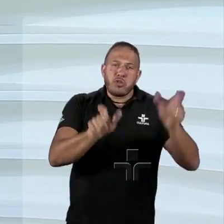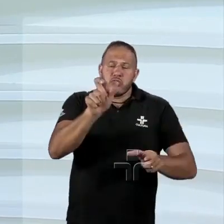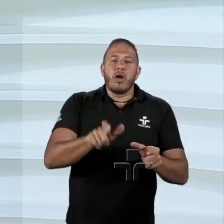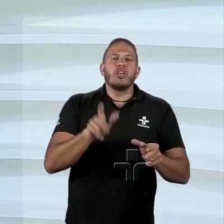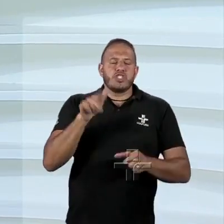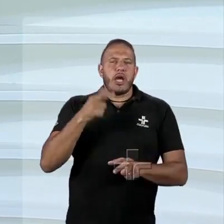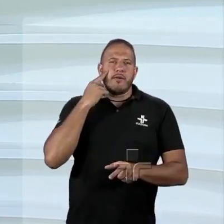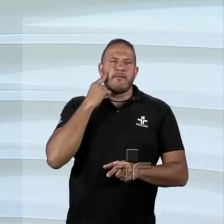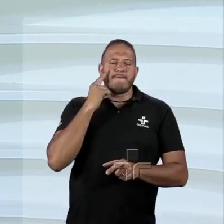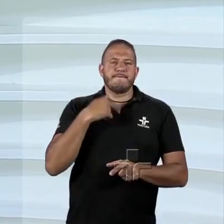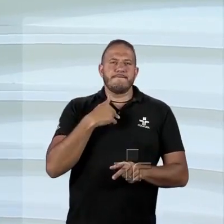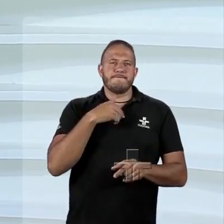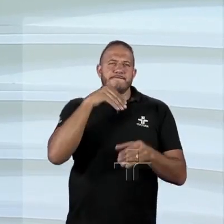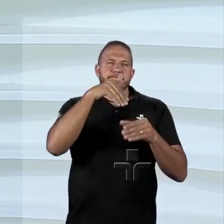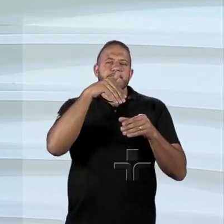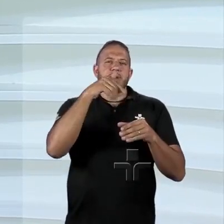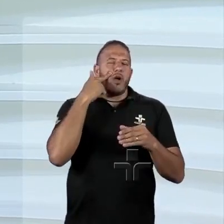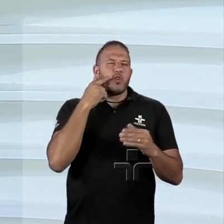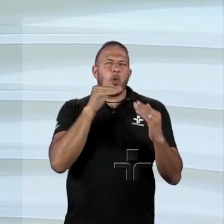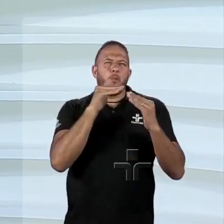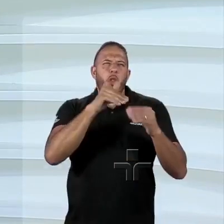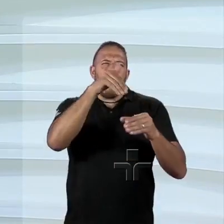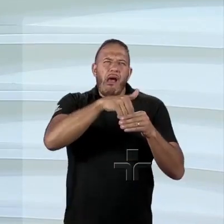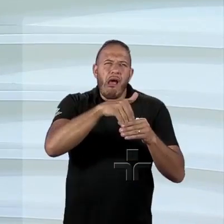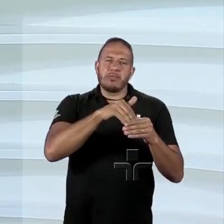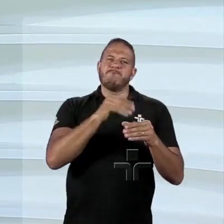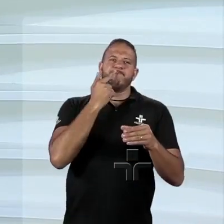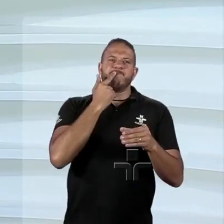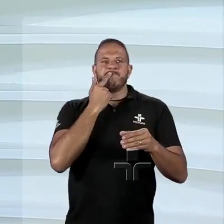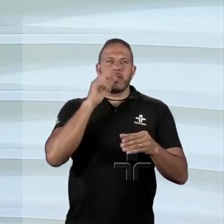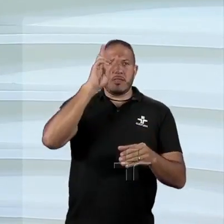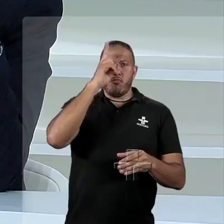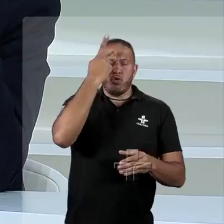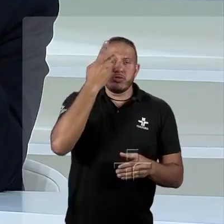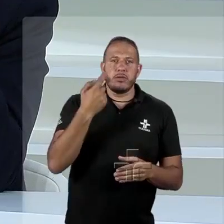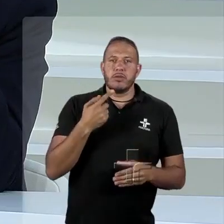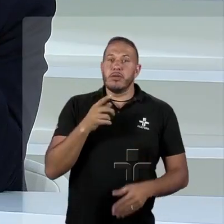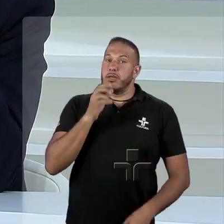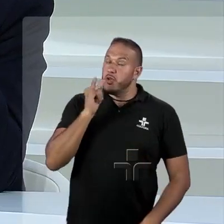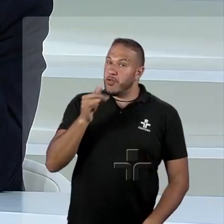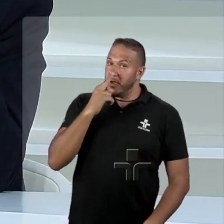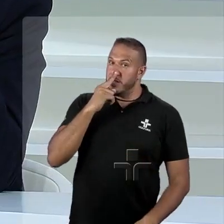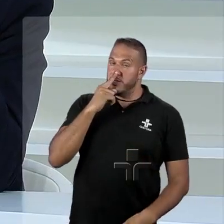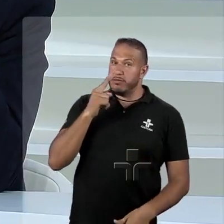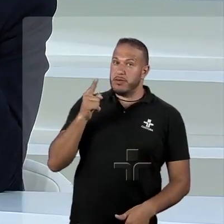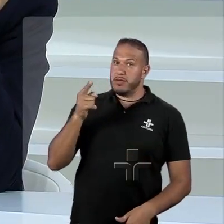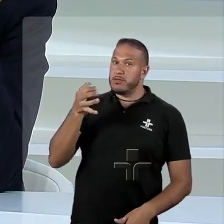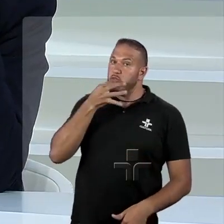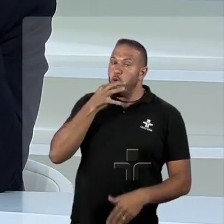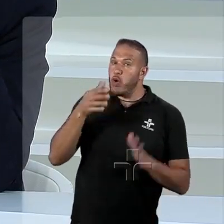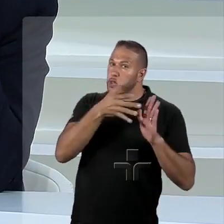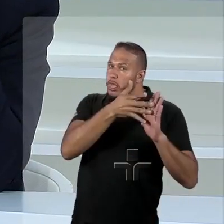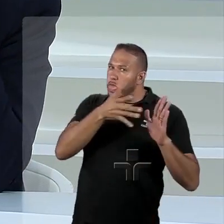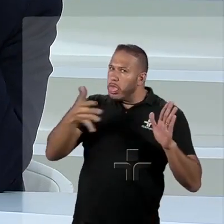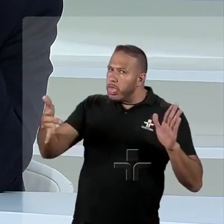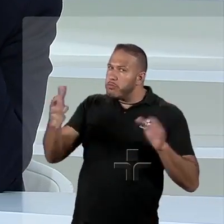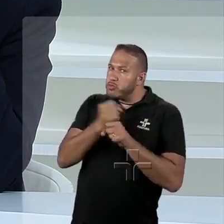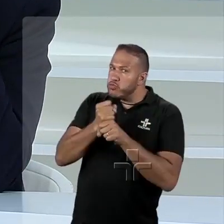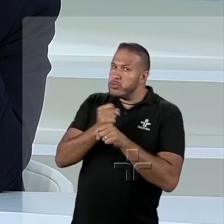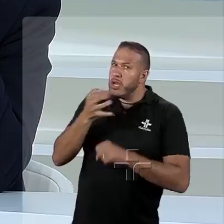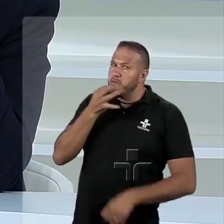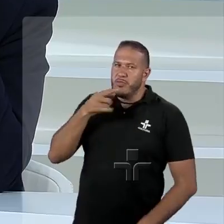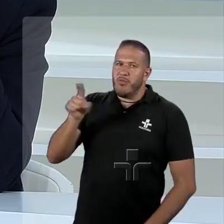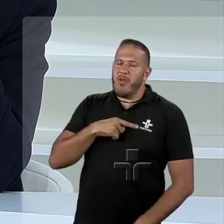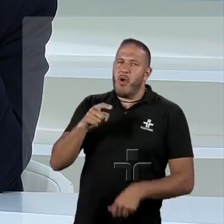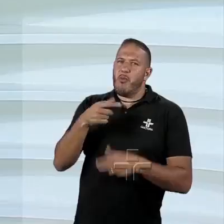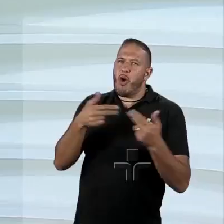formularam posições e depois revisaram as suas posições e tiveram, inclusive, a capacidade... Estou falando de posições cristalizadas por muitos anos, candidato. Não é uma